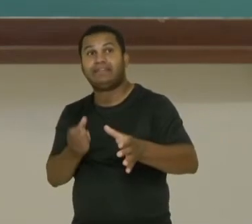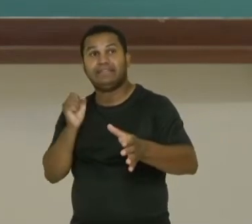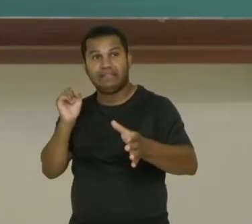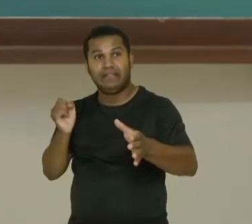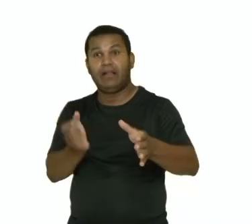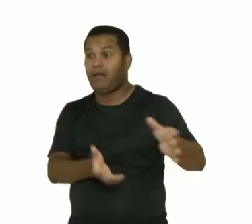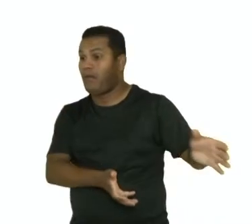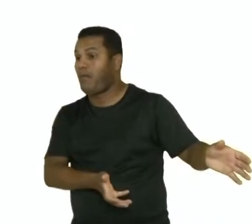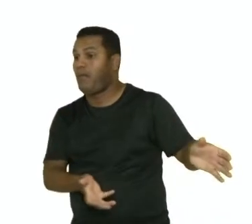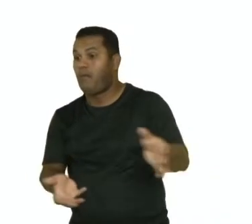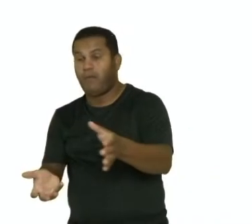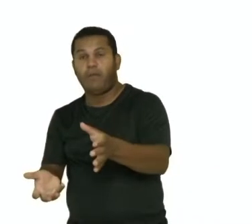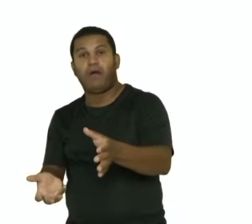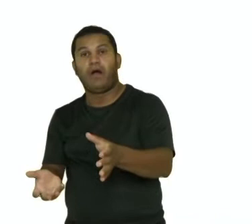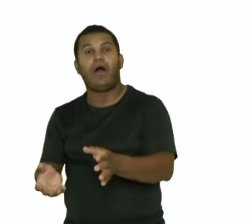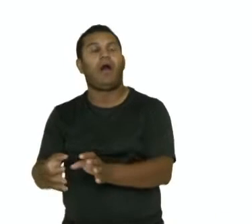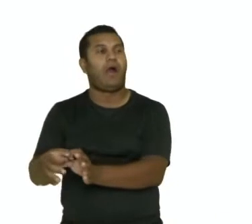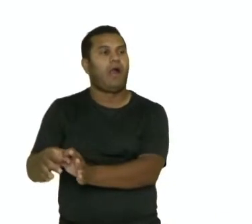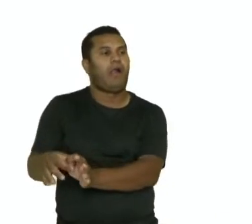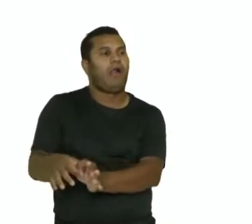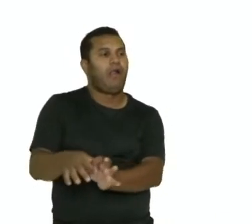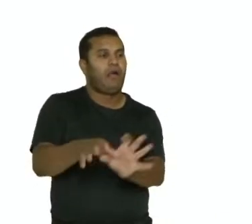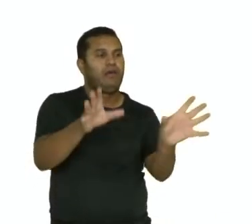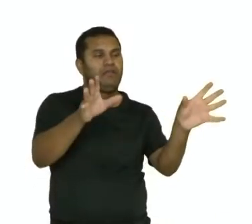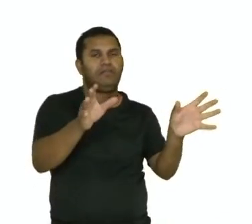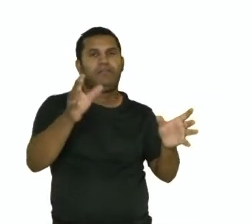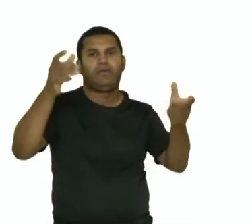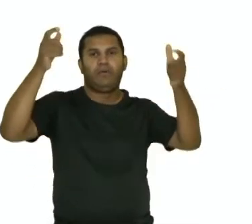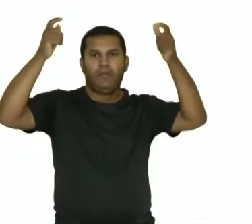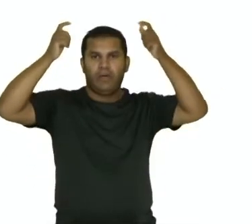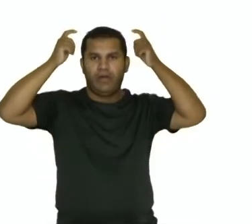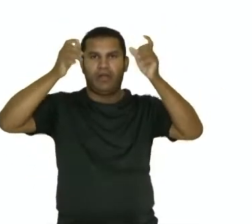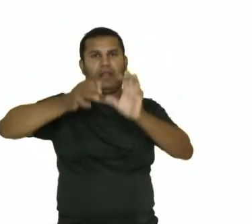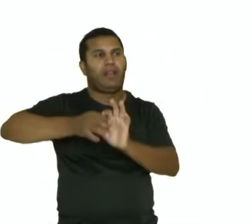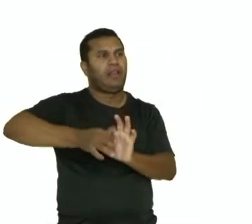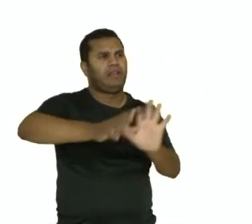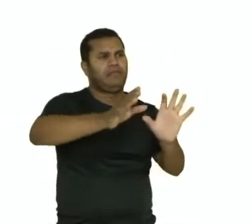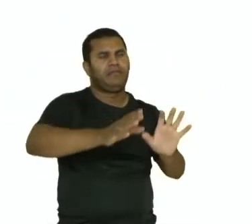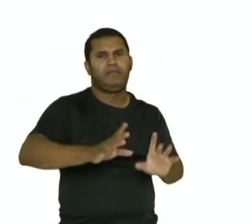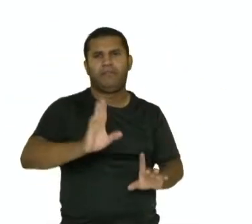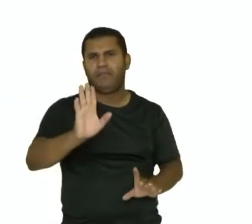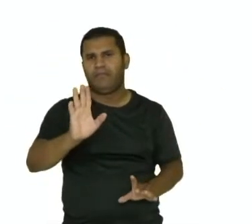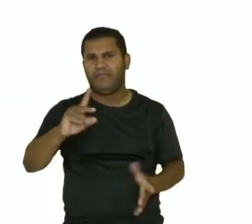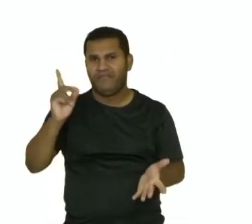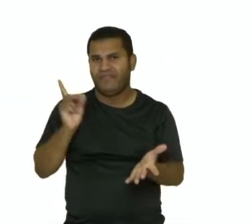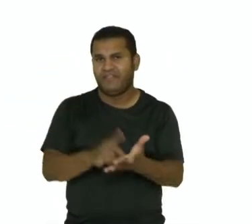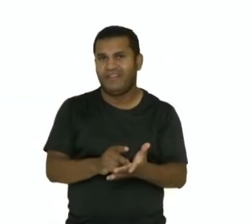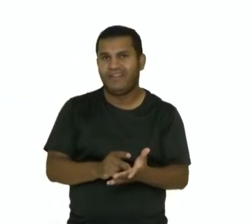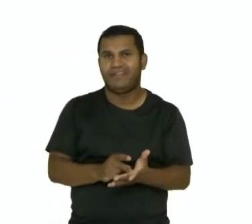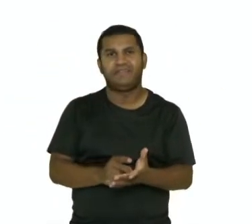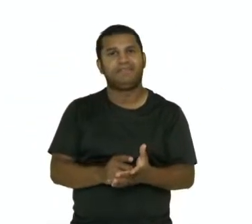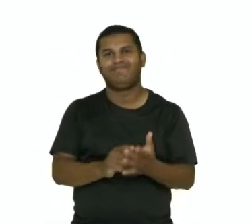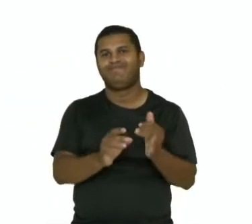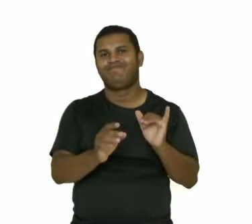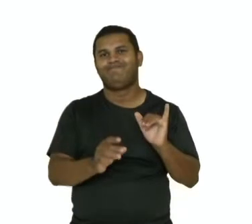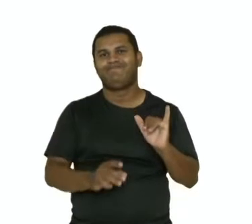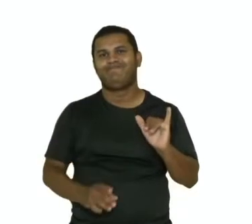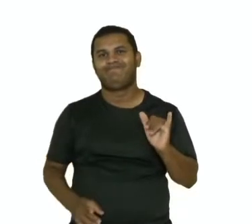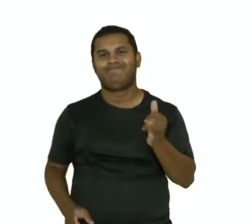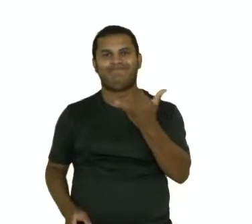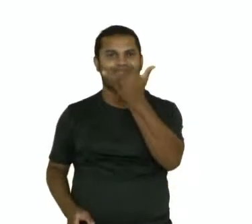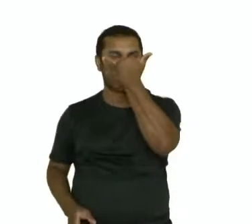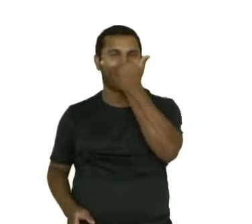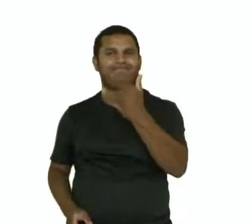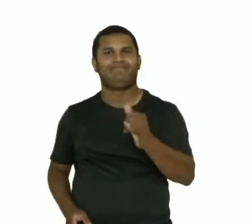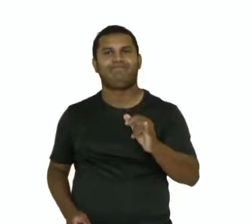ó, para libertar o soberano Pizarro, obteve então um fabuloso resgate, porém logo